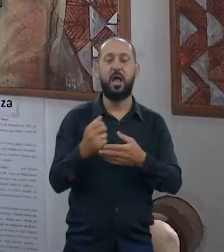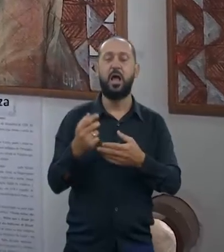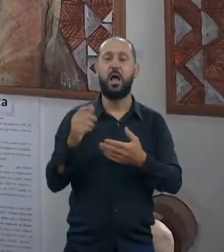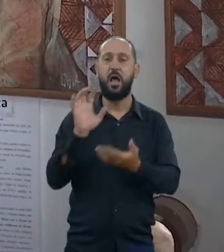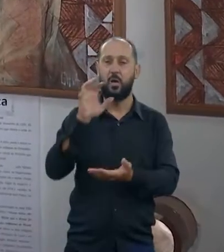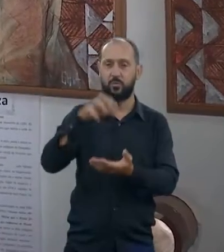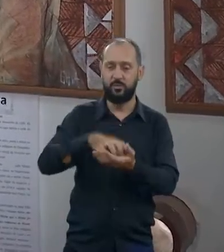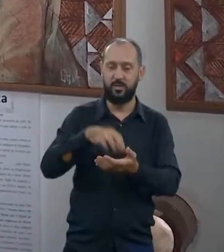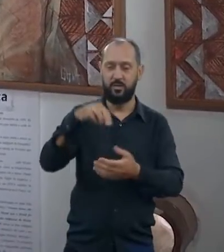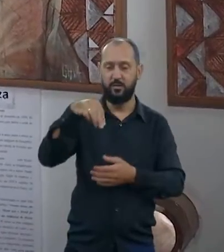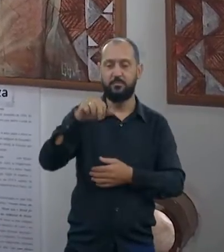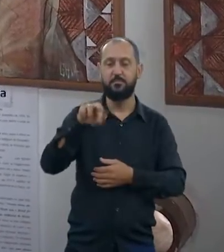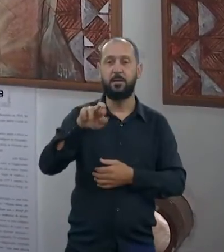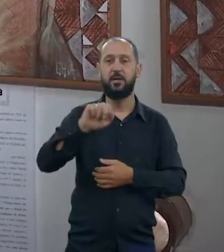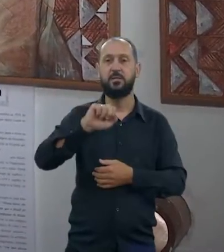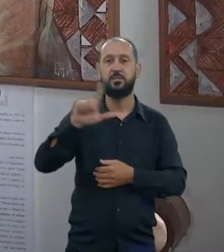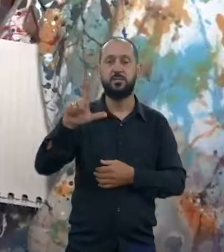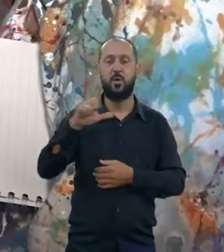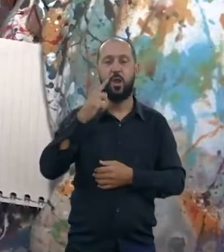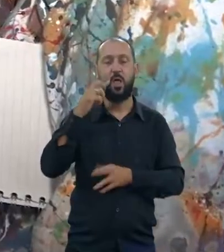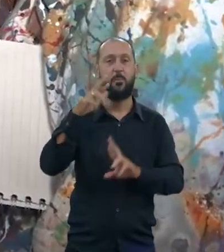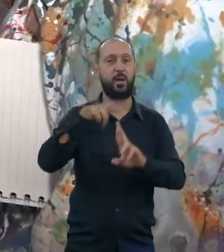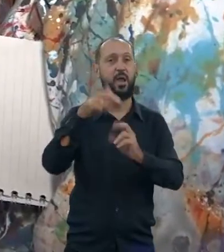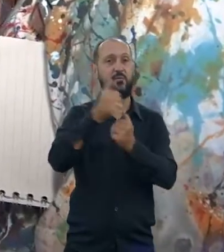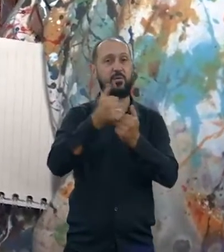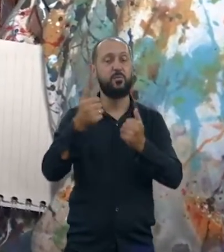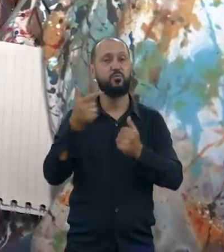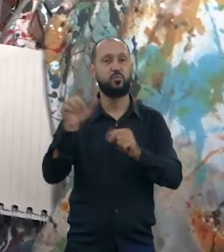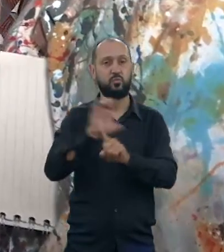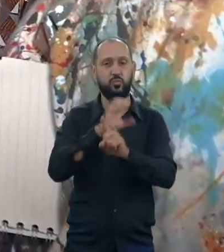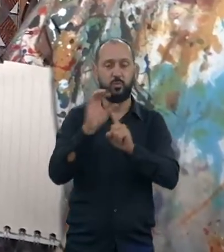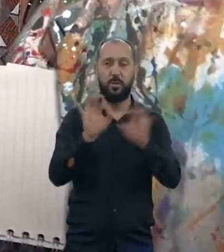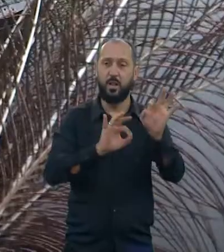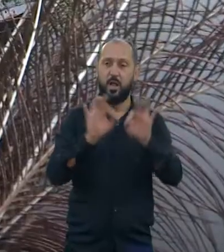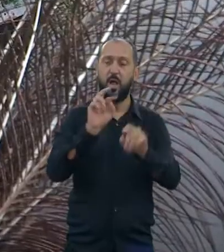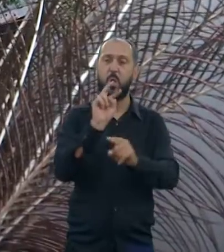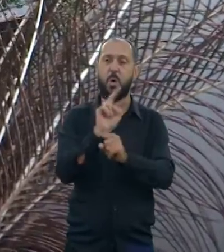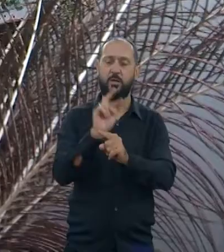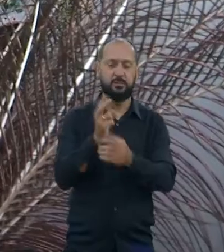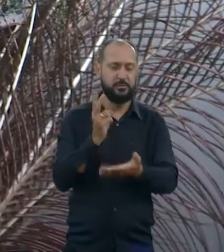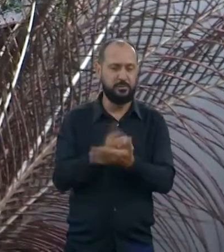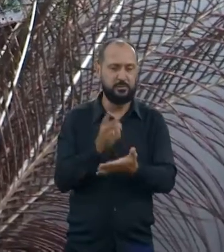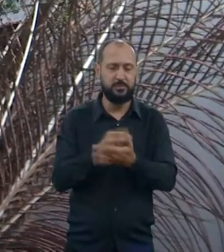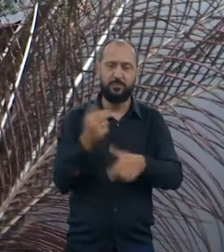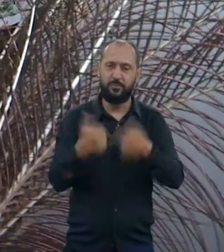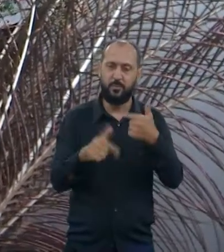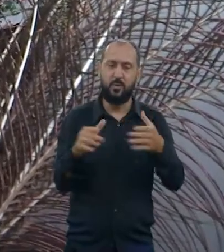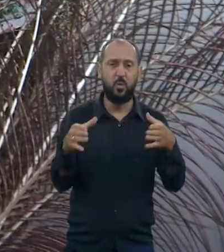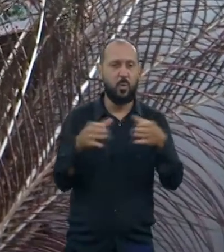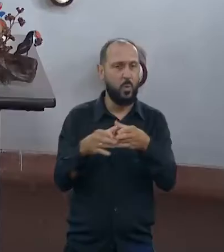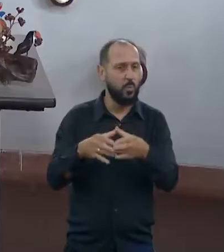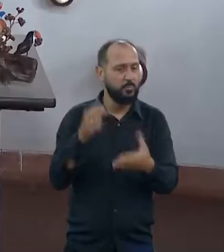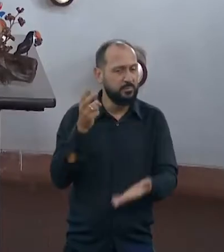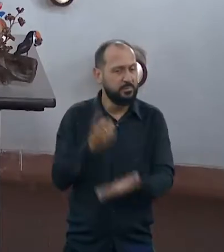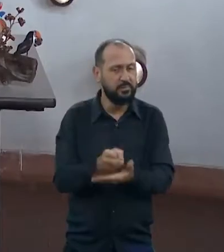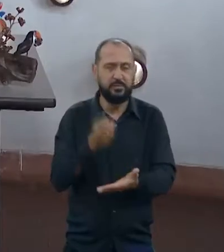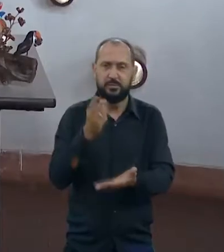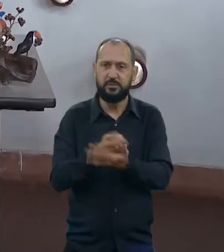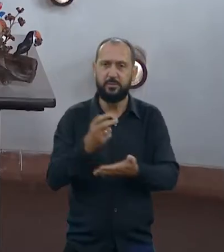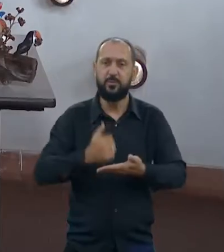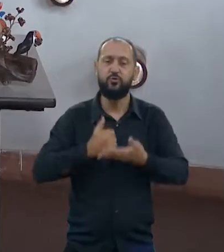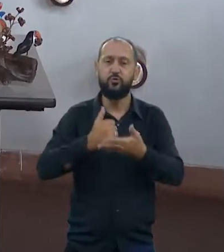de Souza ela é uma referência para as outras comunidades, pela organização. Sempre trabalhamos no coletivo, sempre buscar